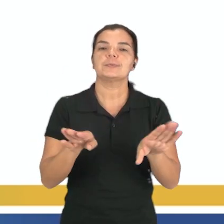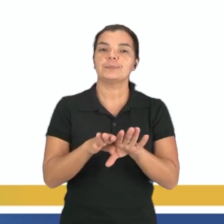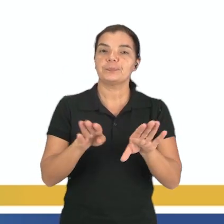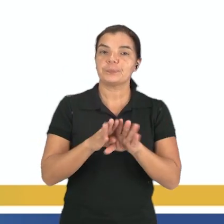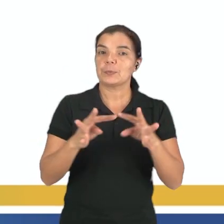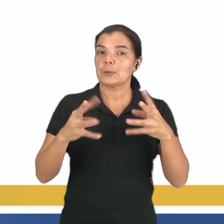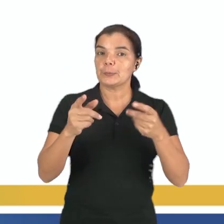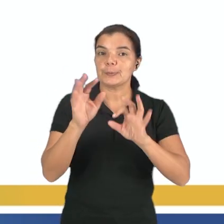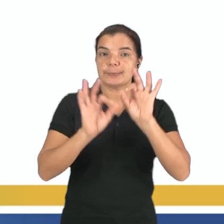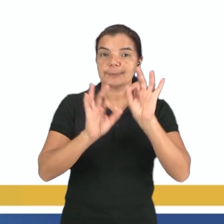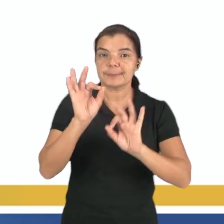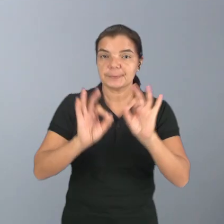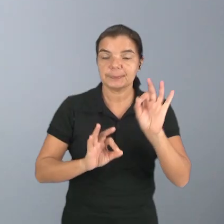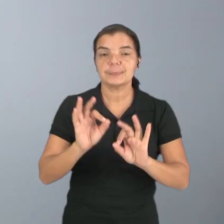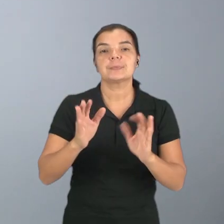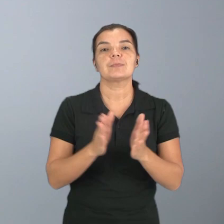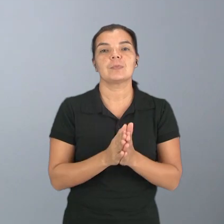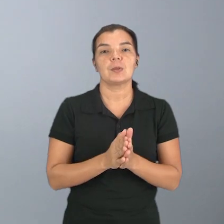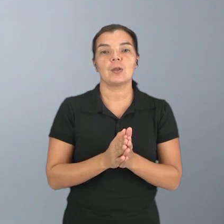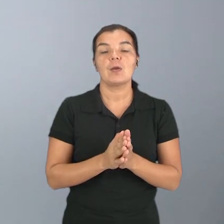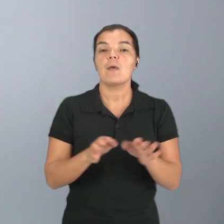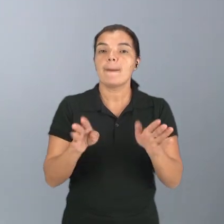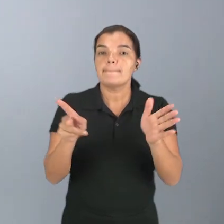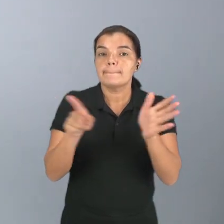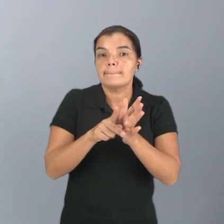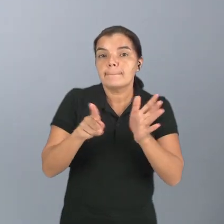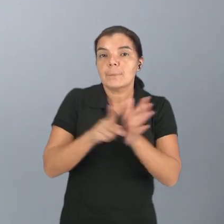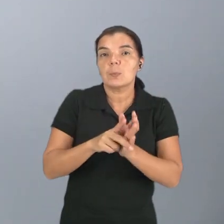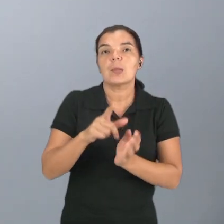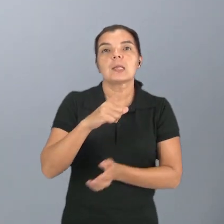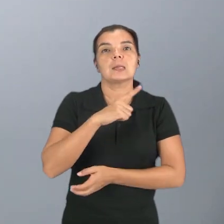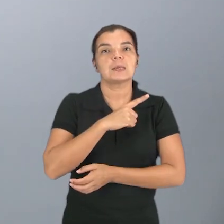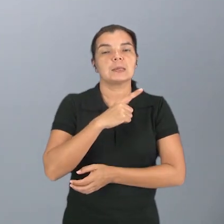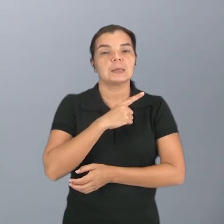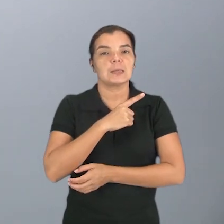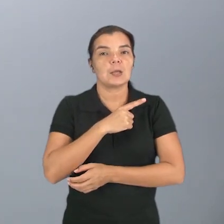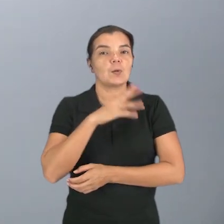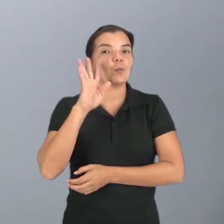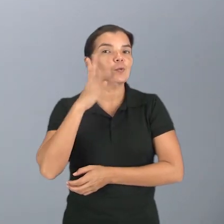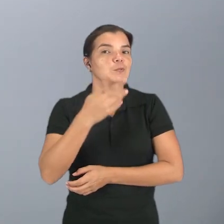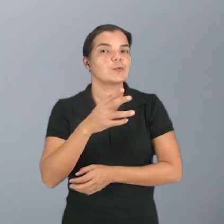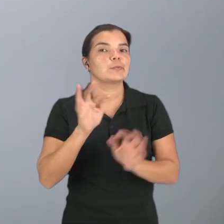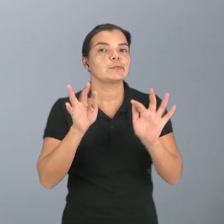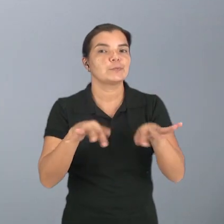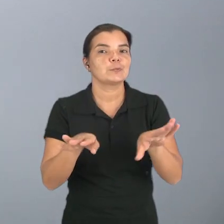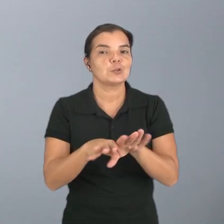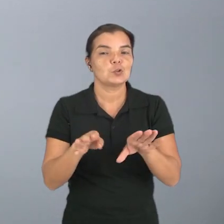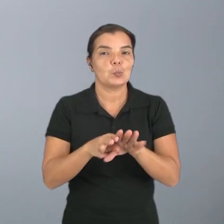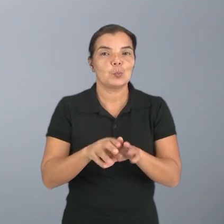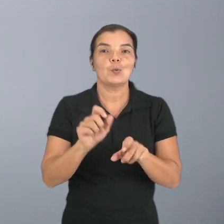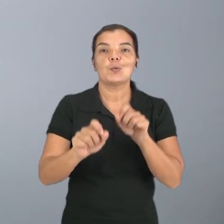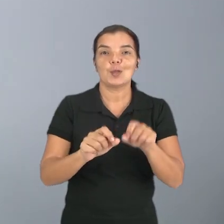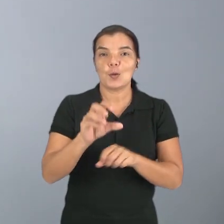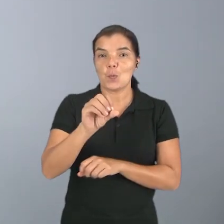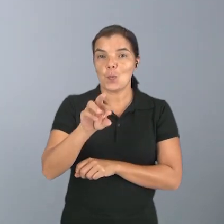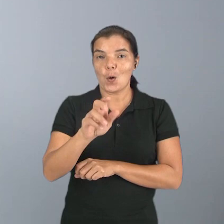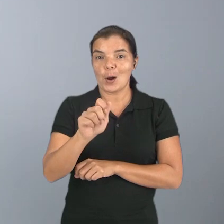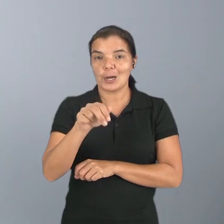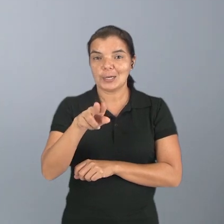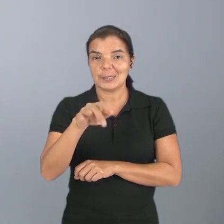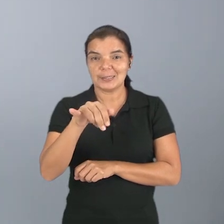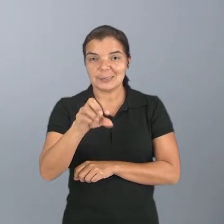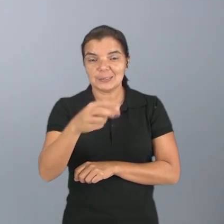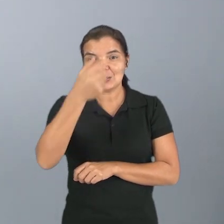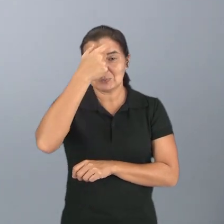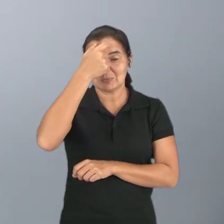sistemas todos organizados, desempenhando uma função específica, a gente tem como resultado final um organismo, tá bem? Então, só